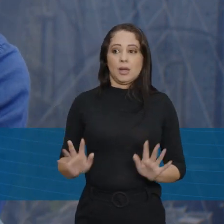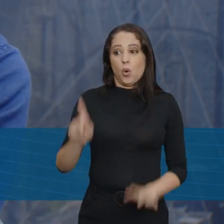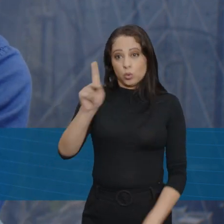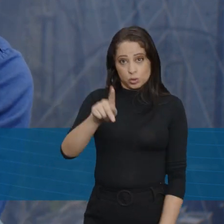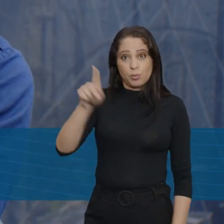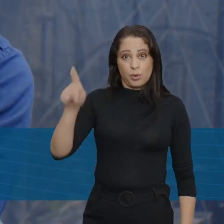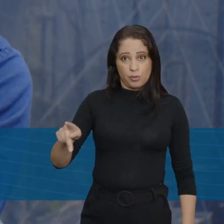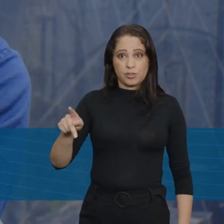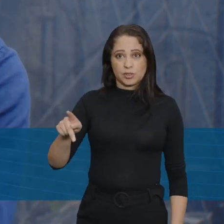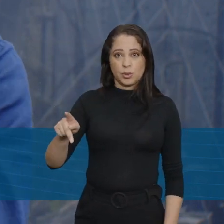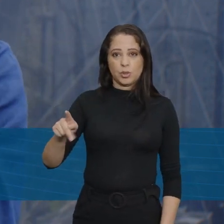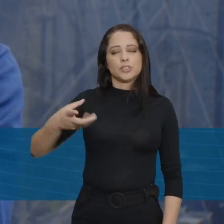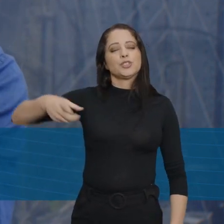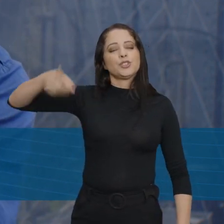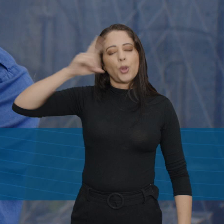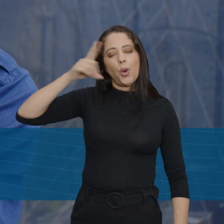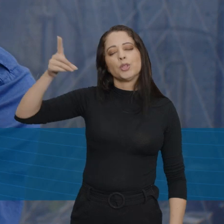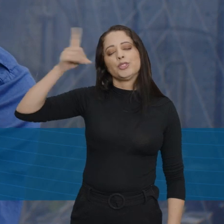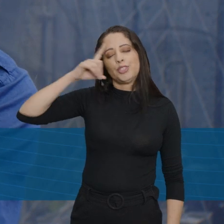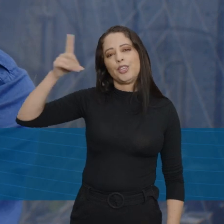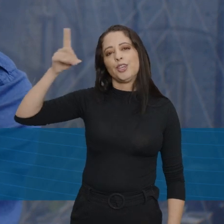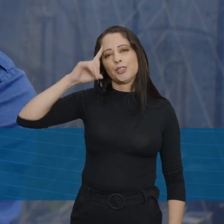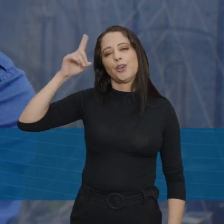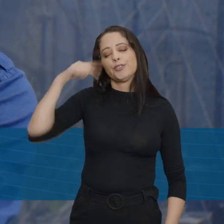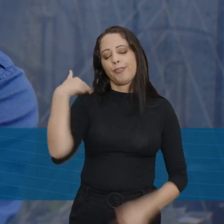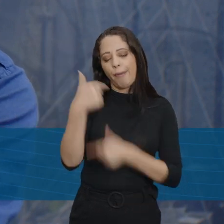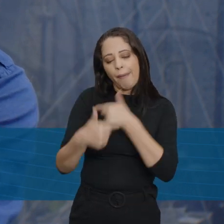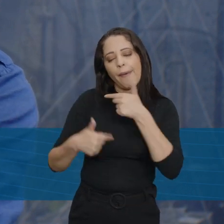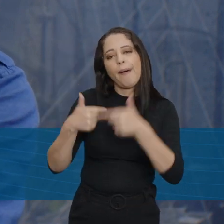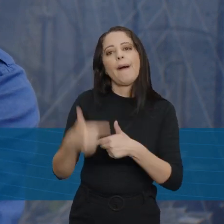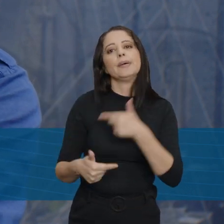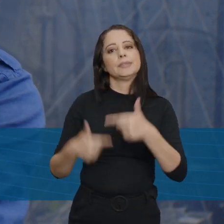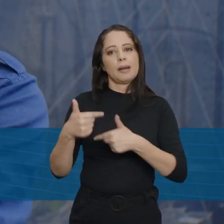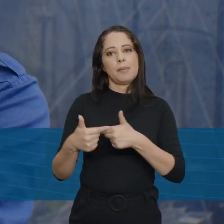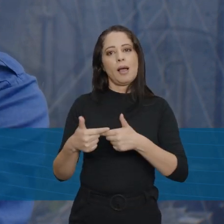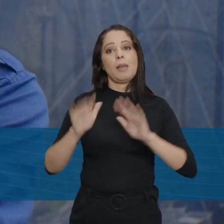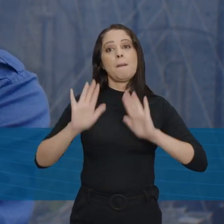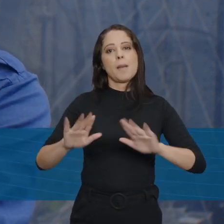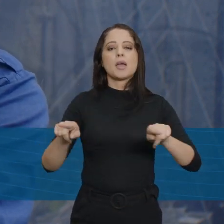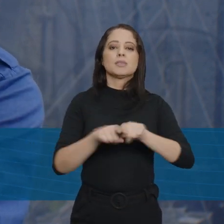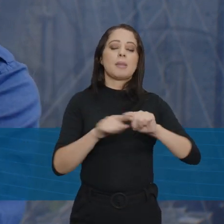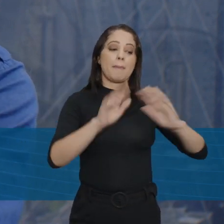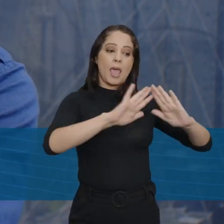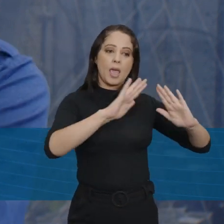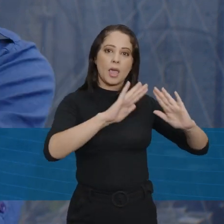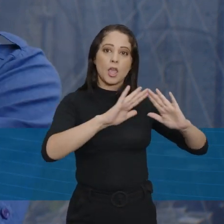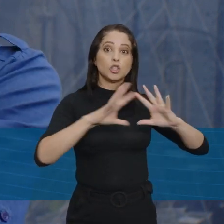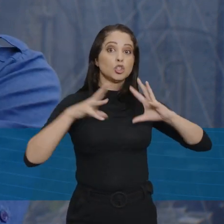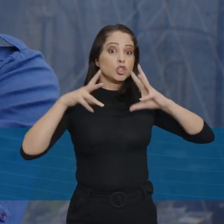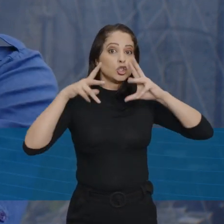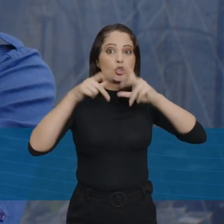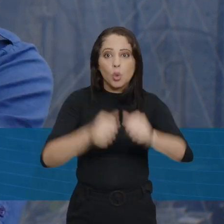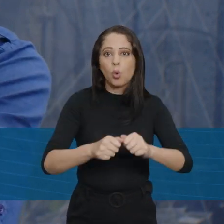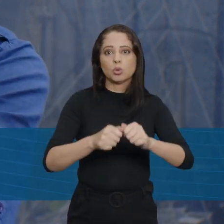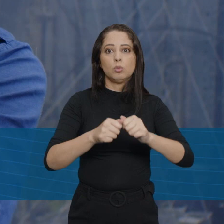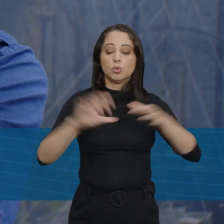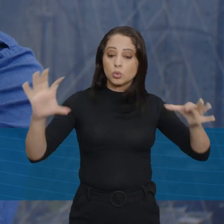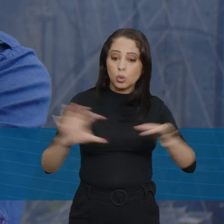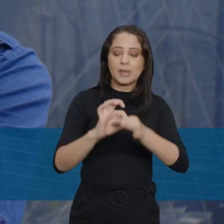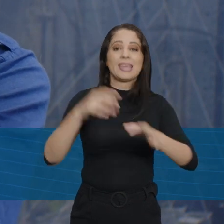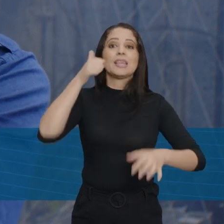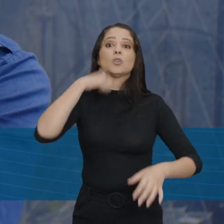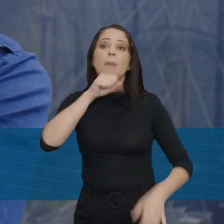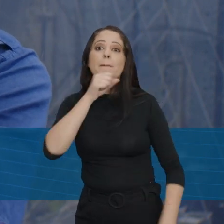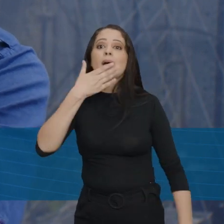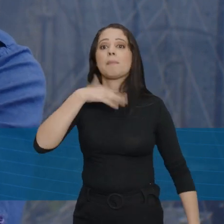que os professores, querendo ou não, eles estão na lida diária, né? Mas é todo mundo que está dentro da escola e os pais. Porque sem